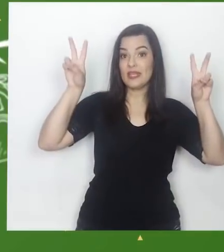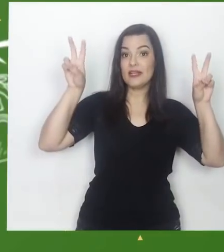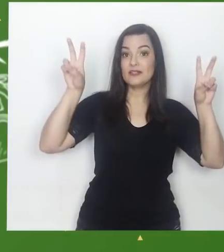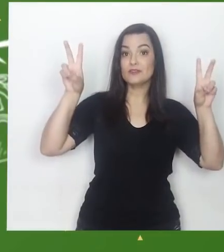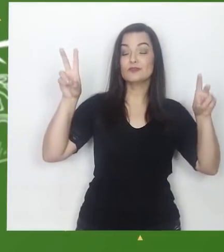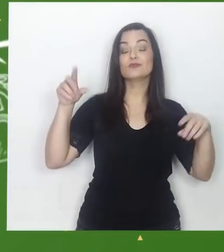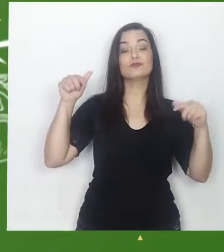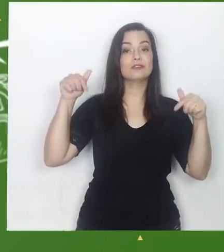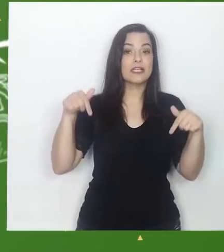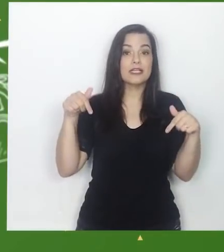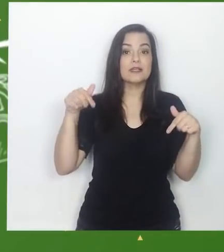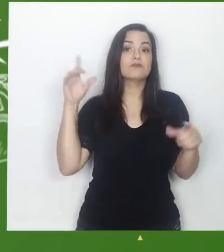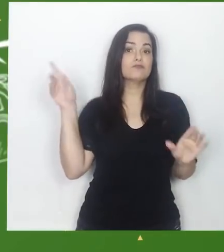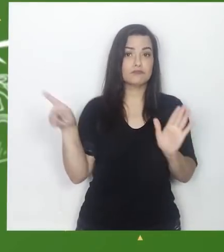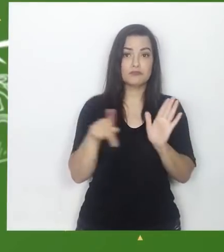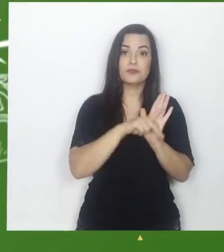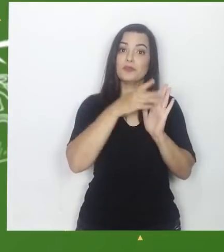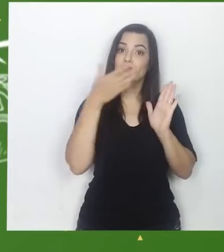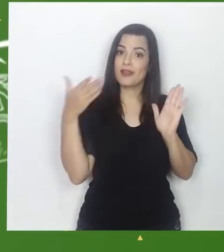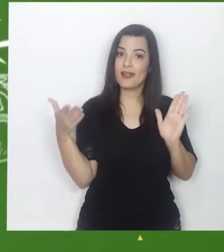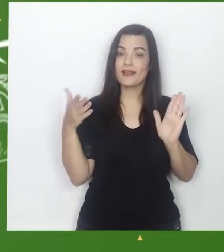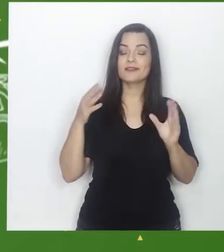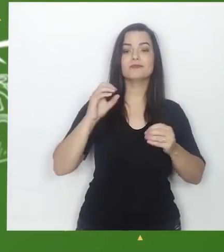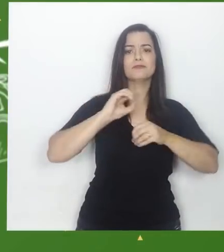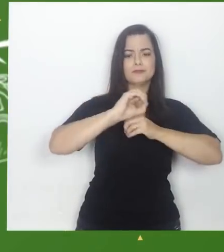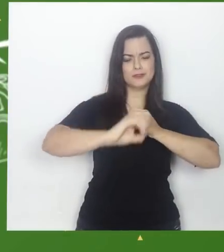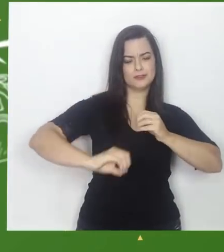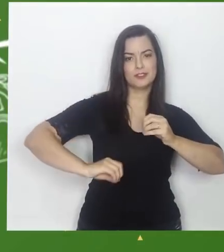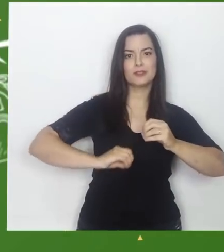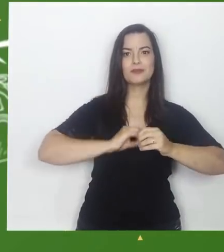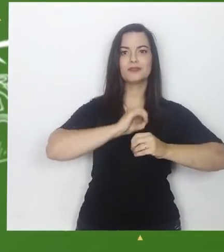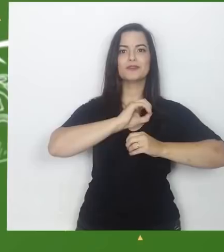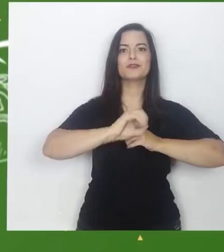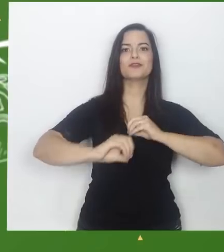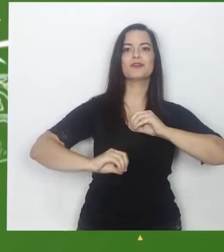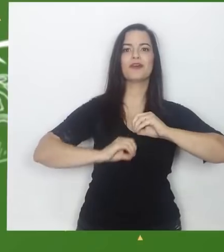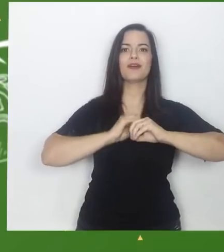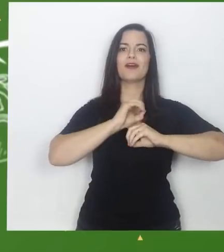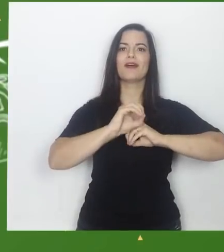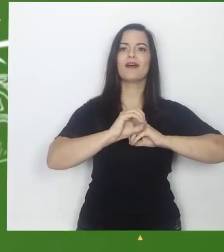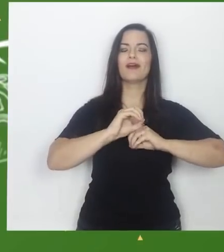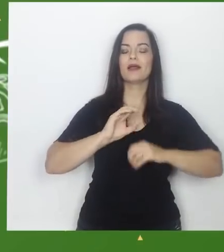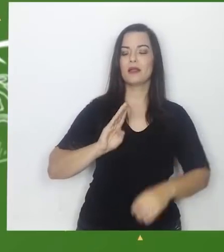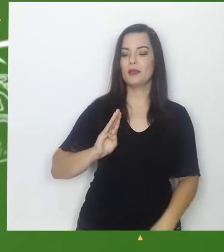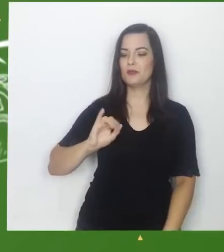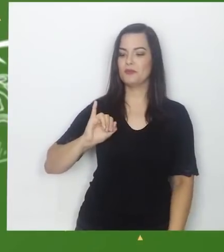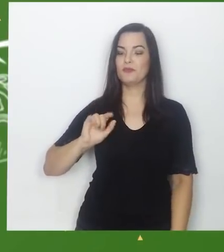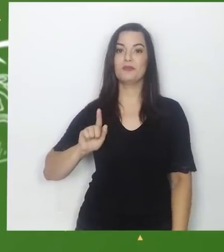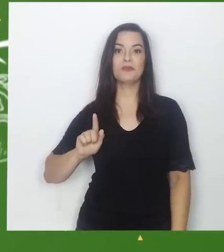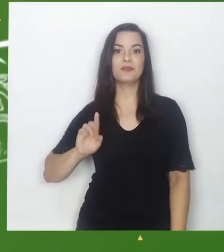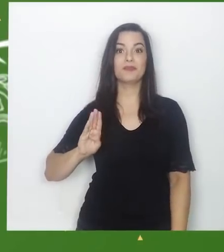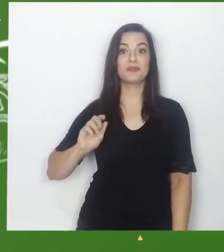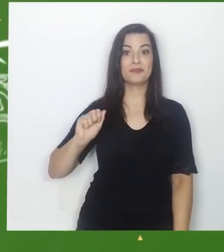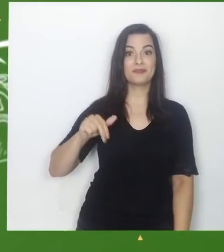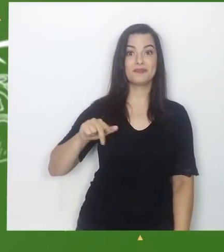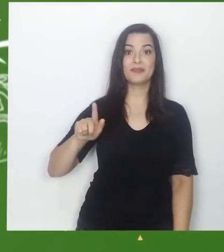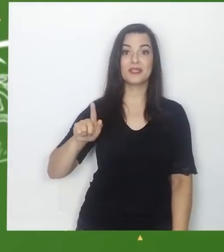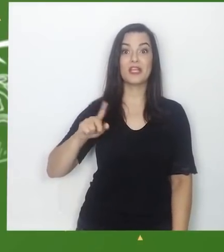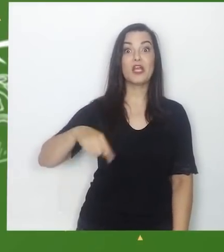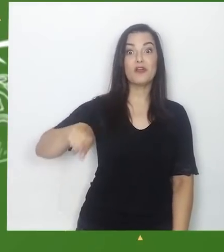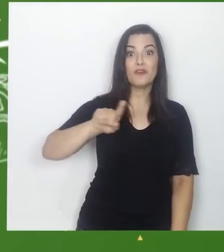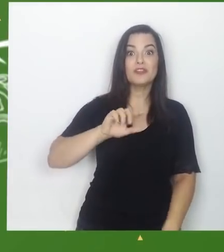foi exatamente esse. Falamos sobre o sistema solar, sobre o Big Bang. Vocês construíram